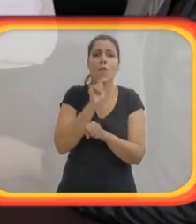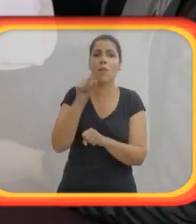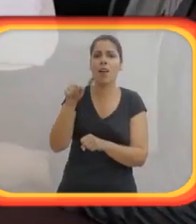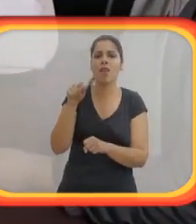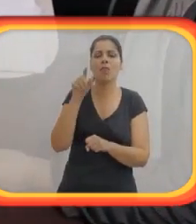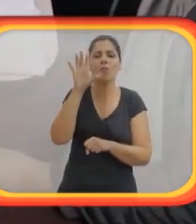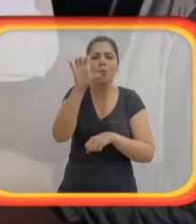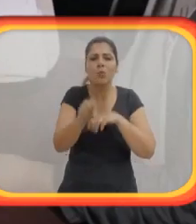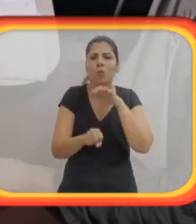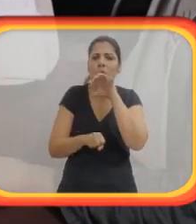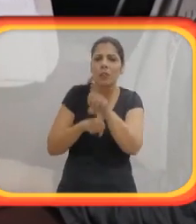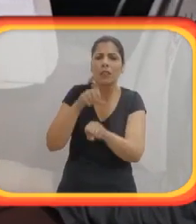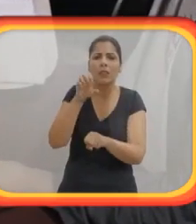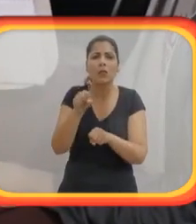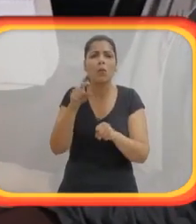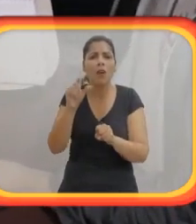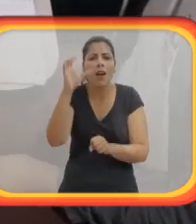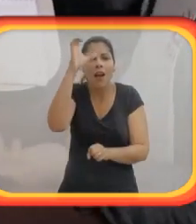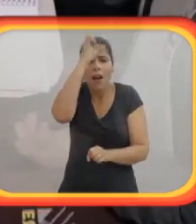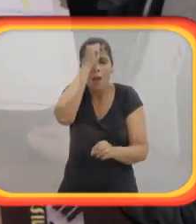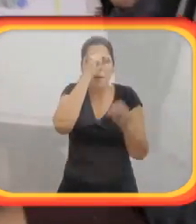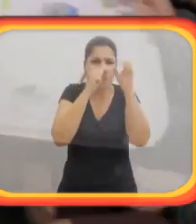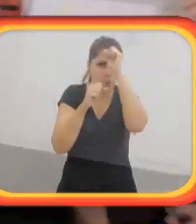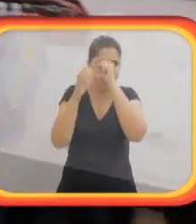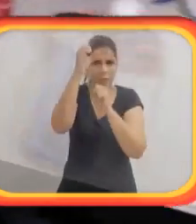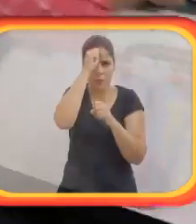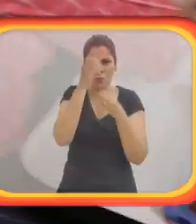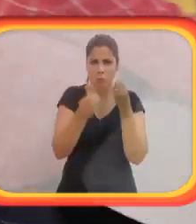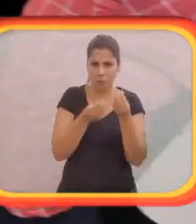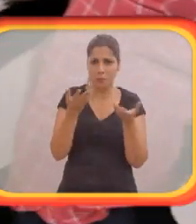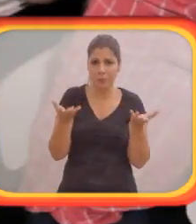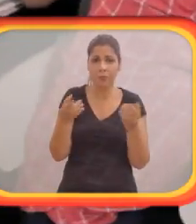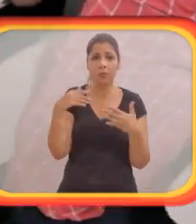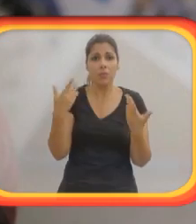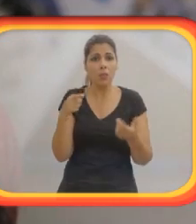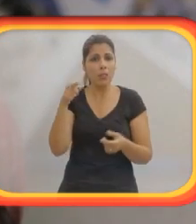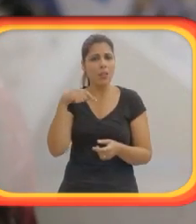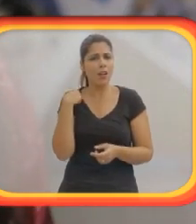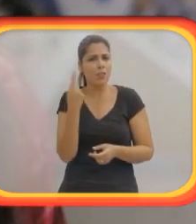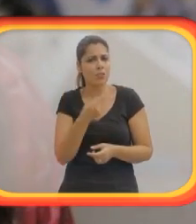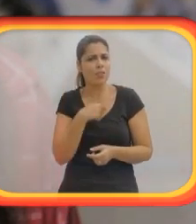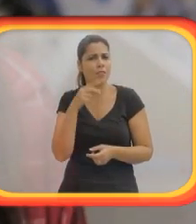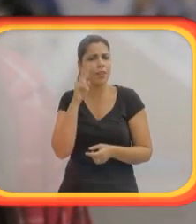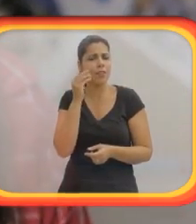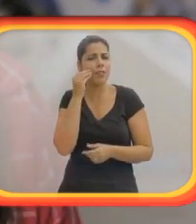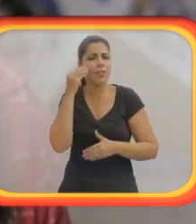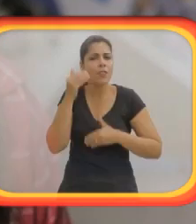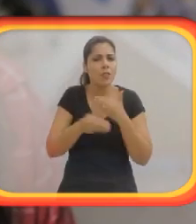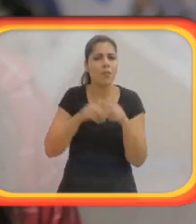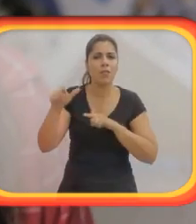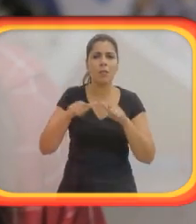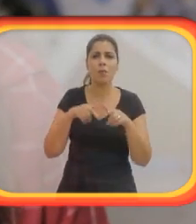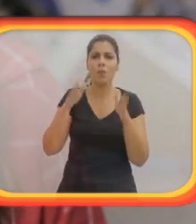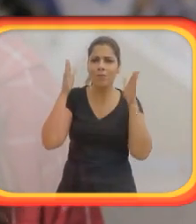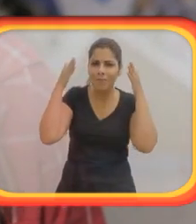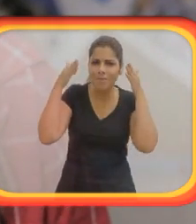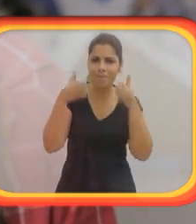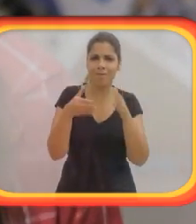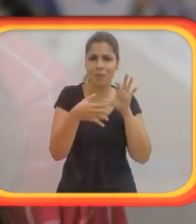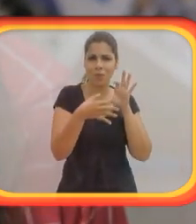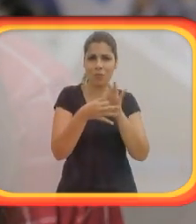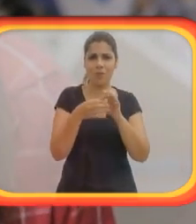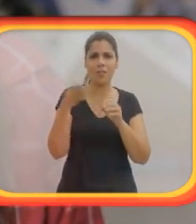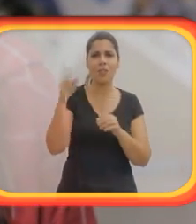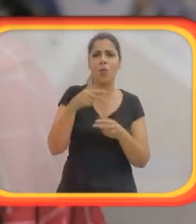respostas para ele, mas você dar estratégias que ele busque aquela aprendizagem. Então é isso que a gente tenta desenvolver, trabalhando com